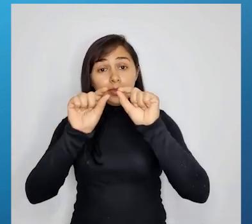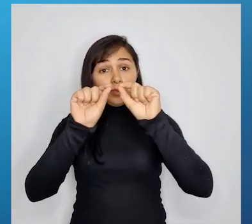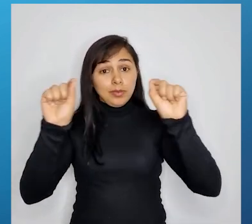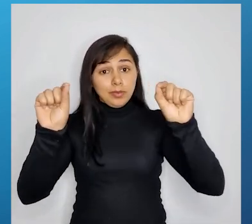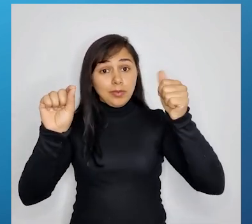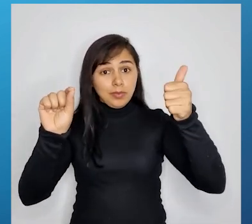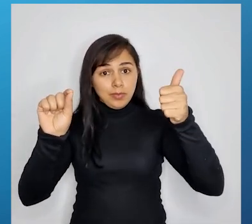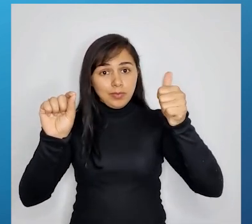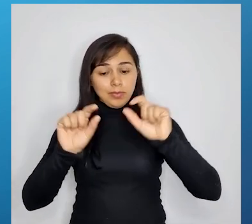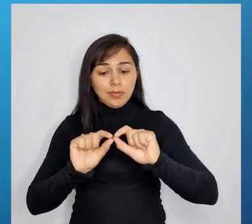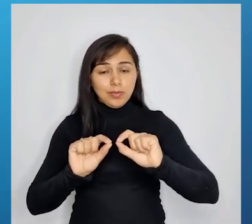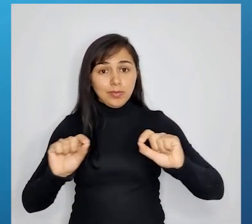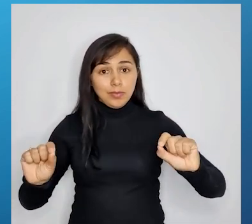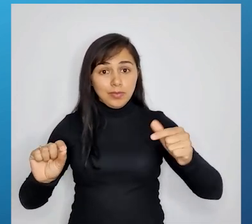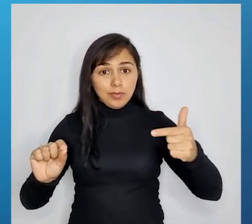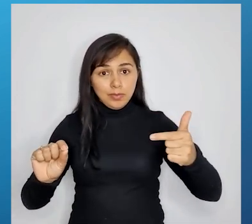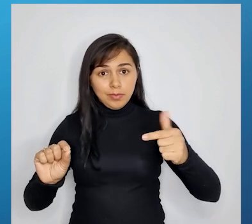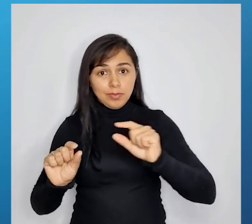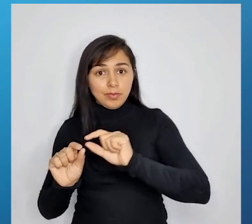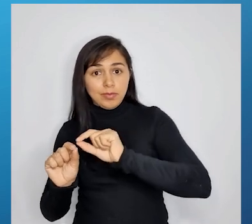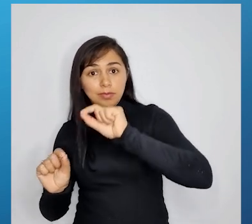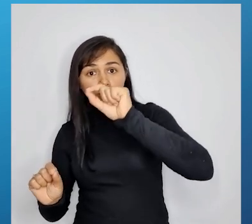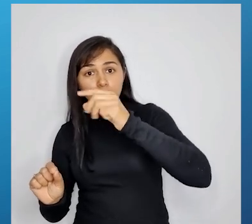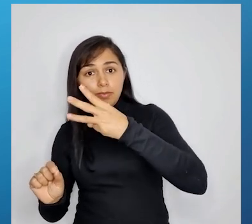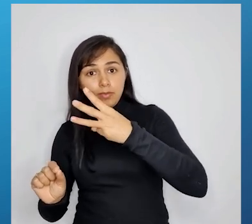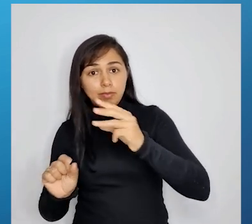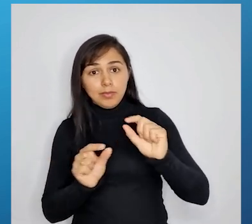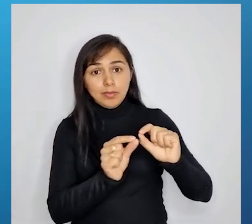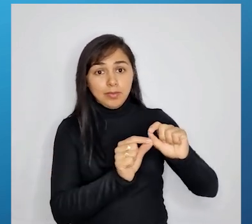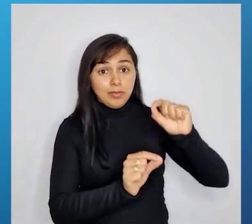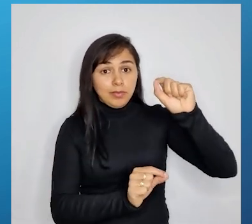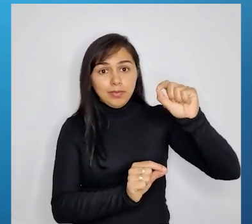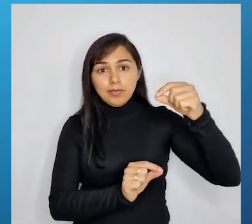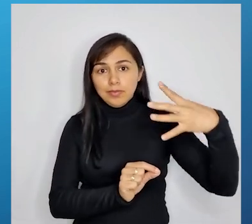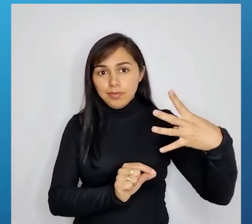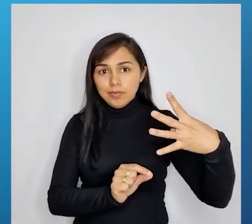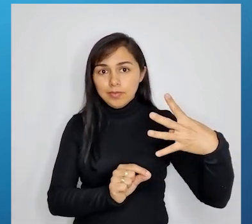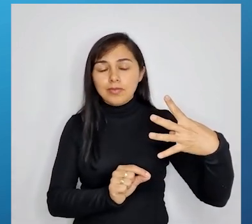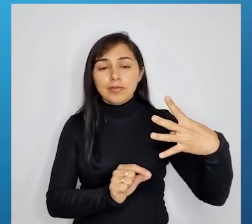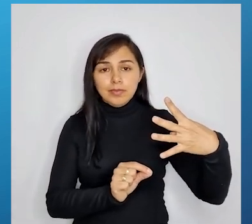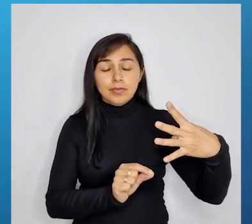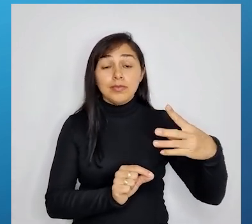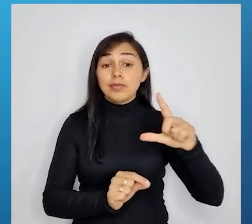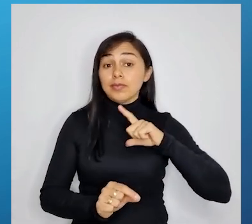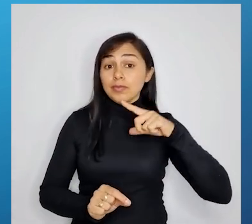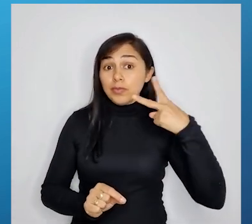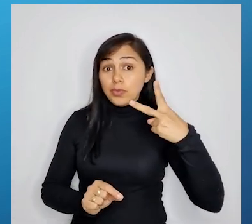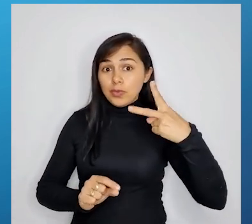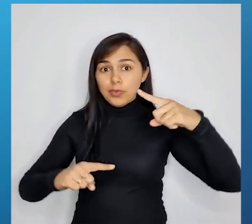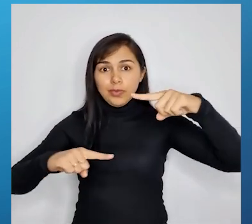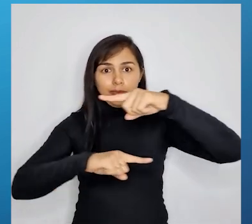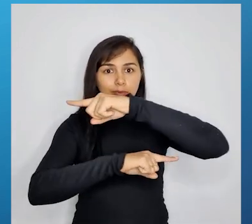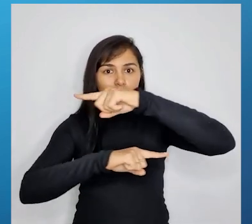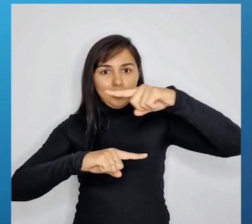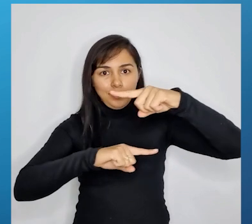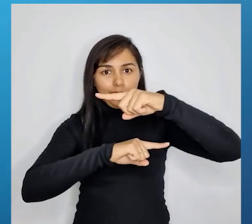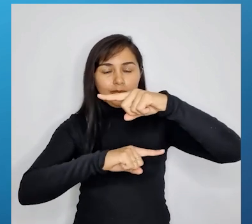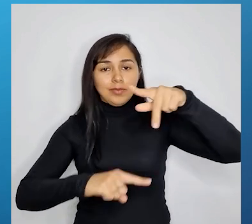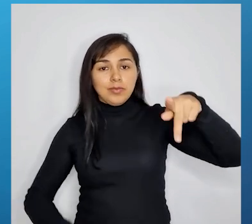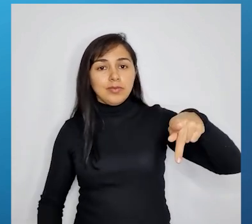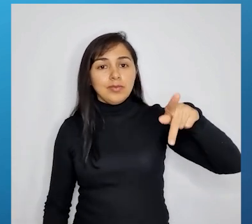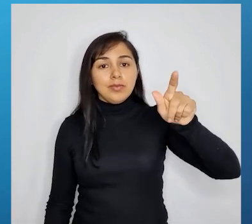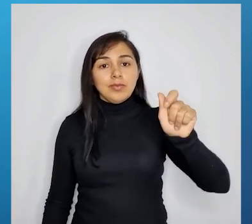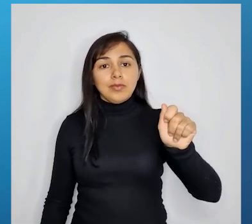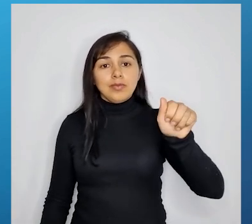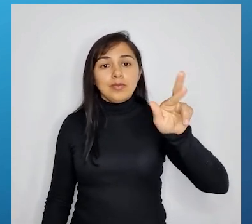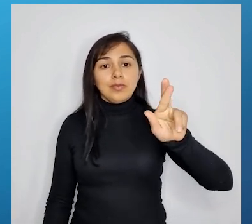apresentam apenas dois lados paralelos, tá? Então, qual que seriam esses lados paralelos? Esses dois aqui, ó. Eles não